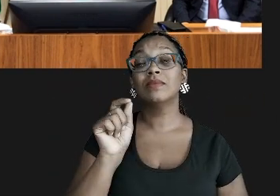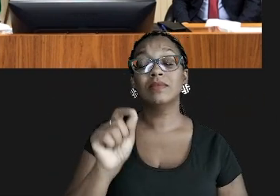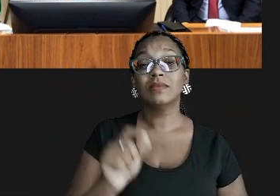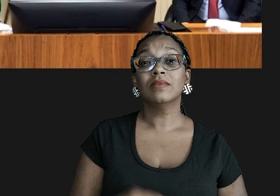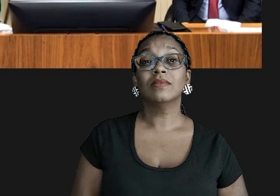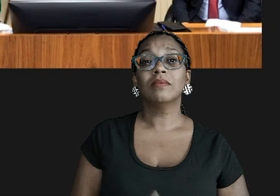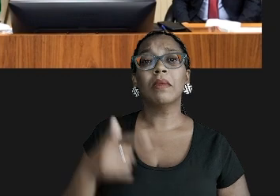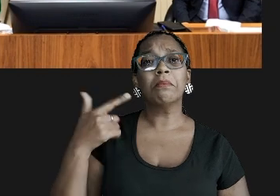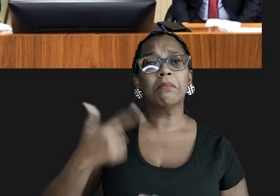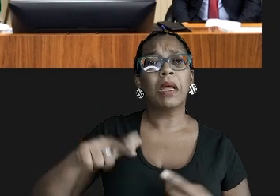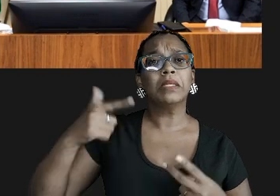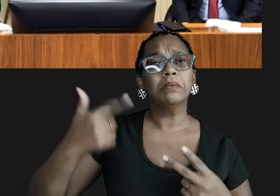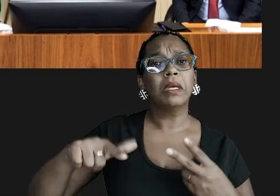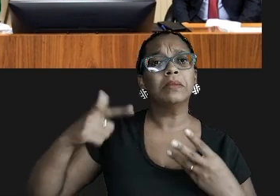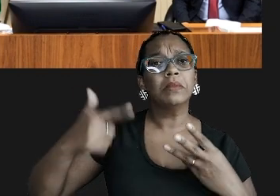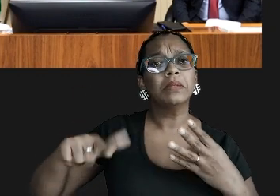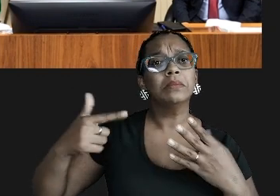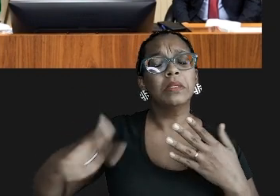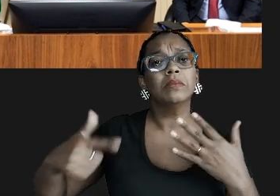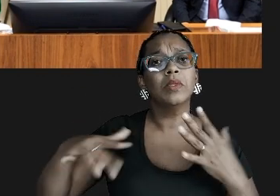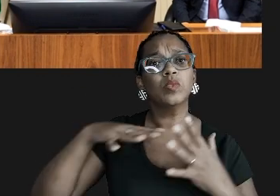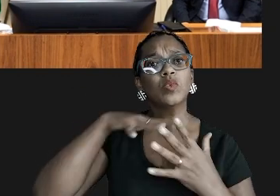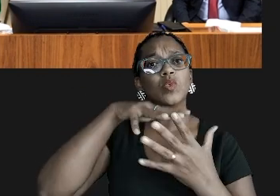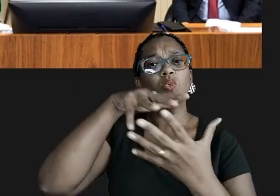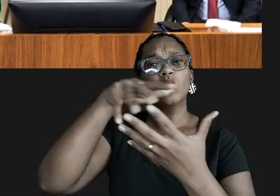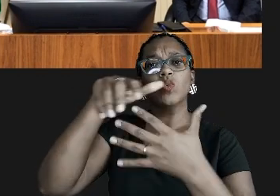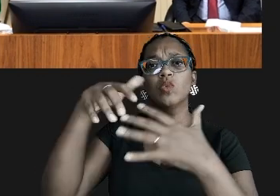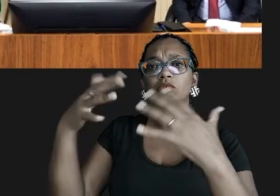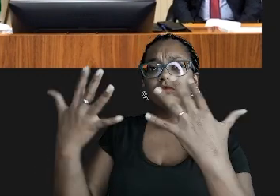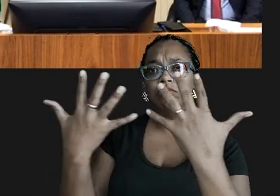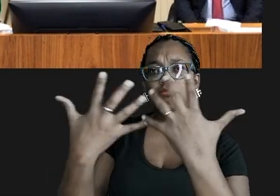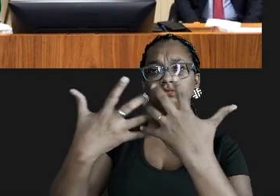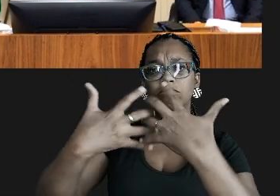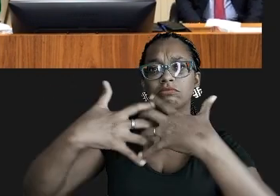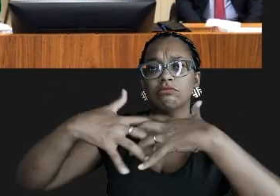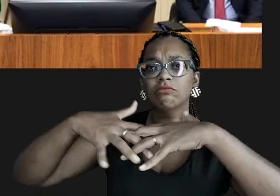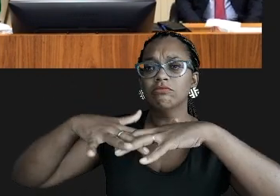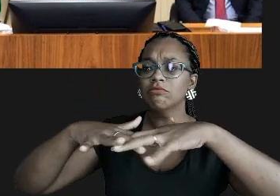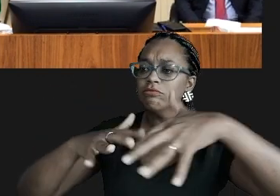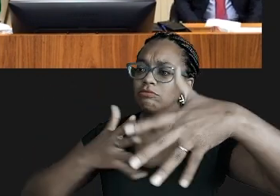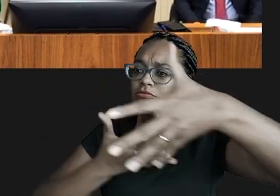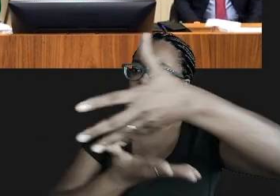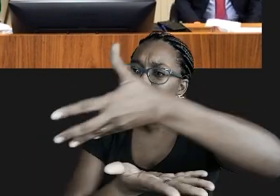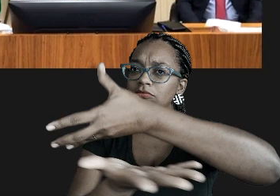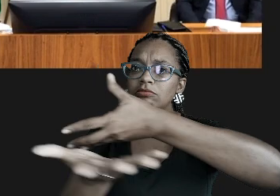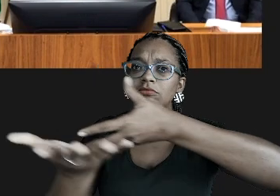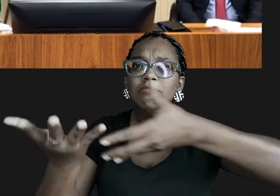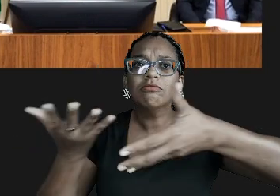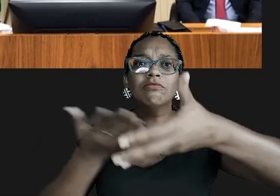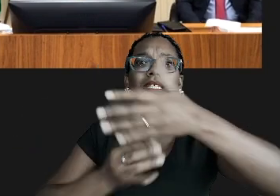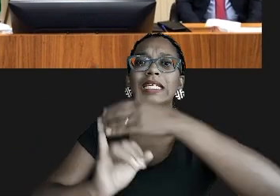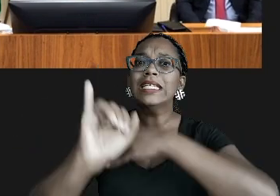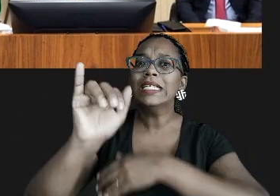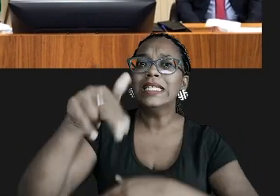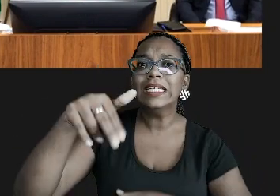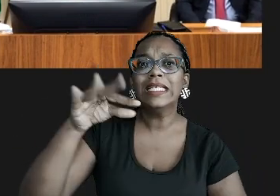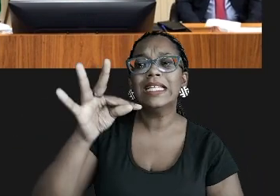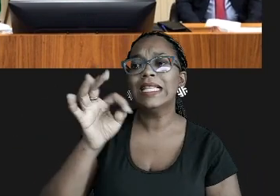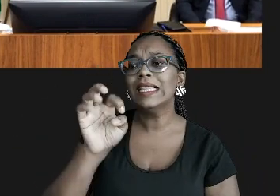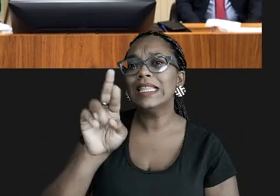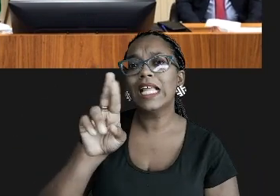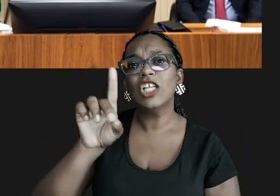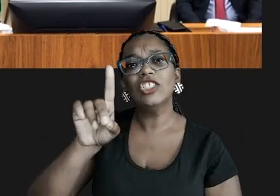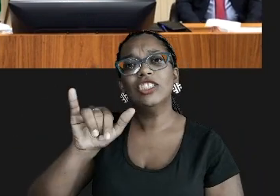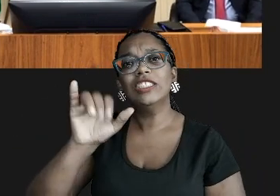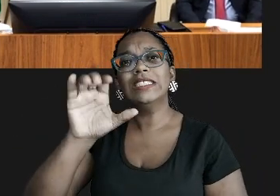que cada vez mais o mundo é interdisciplinar e essa interdisciplinaridade ela é multi